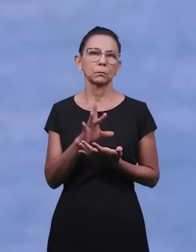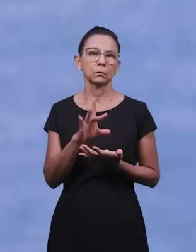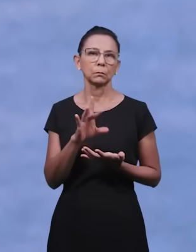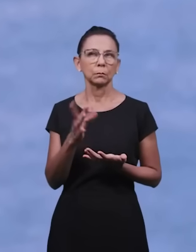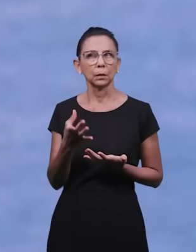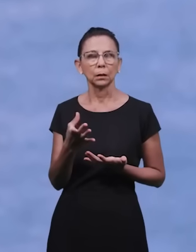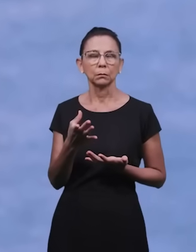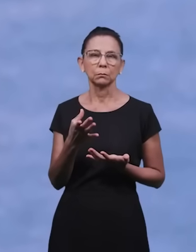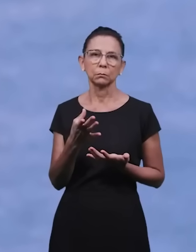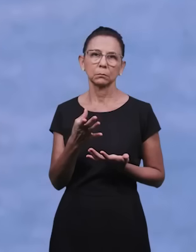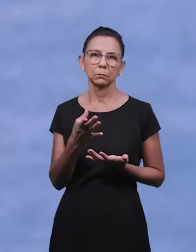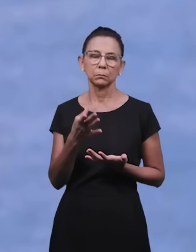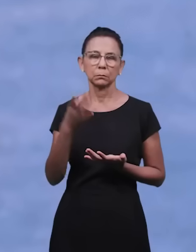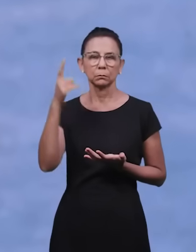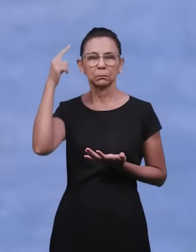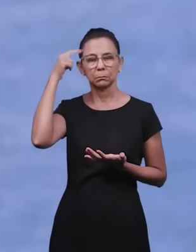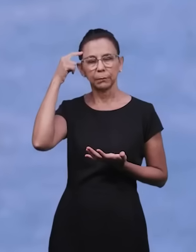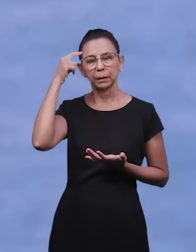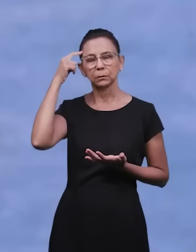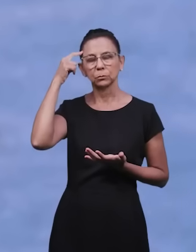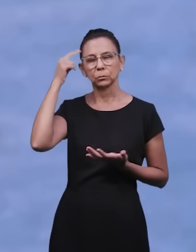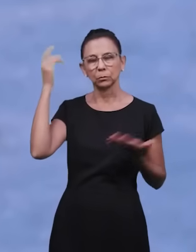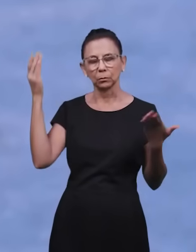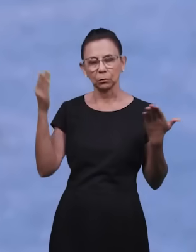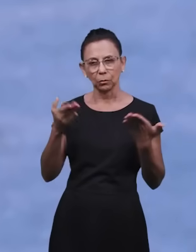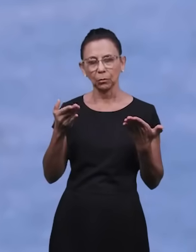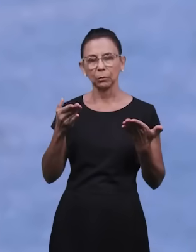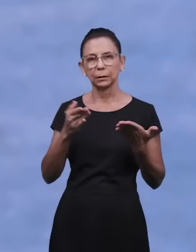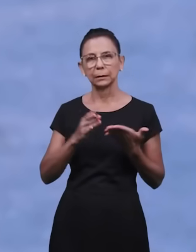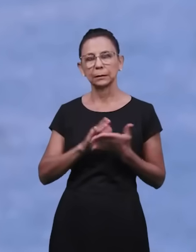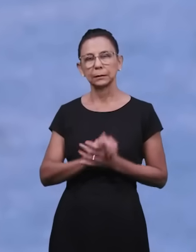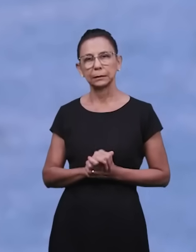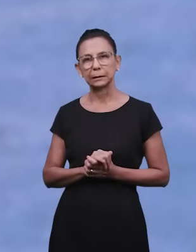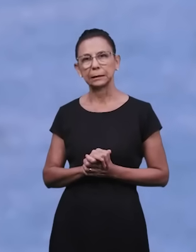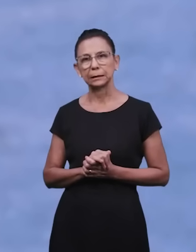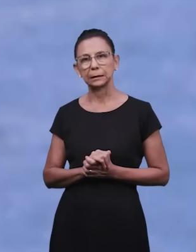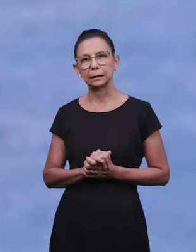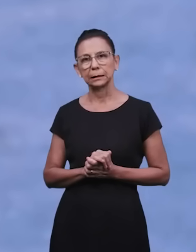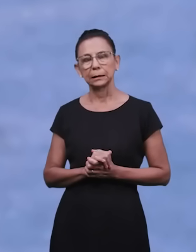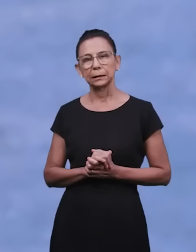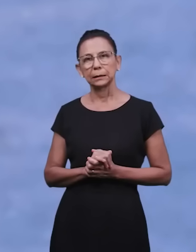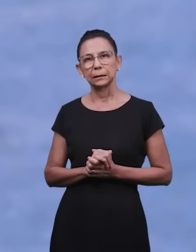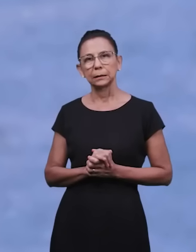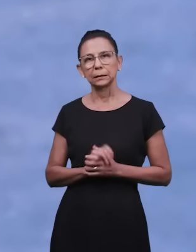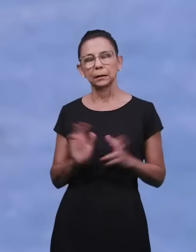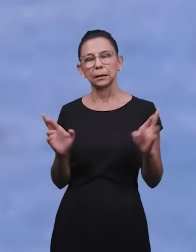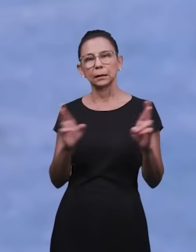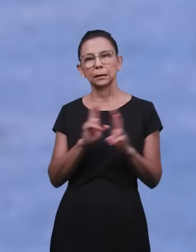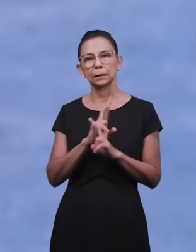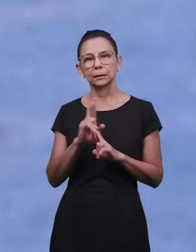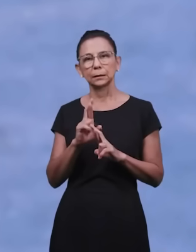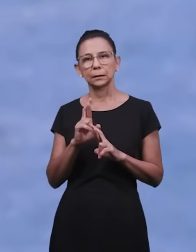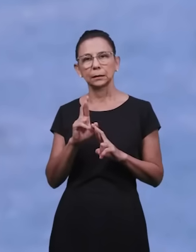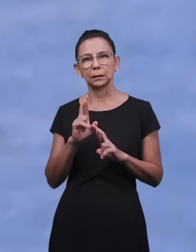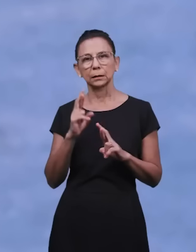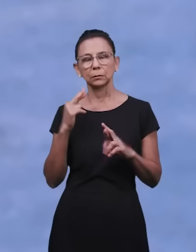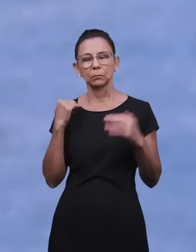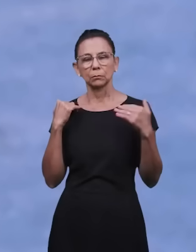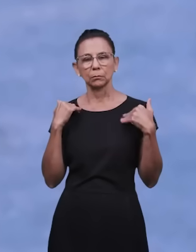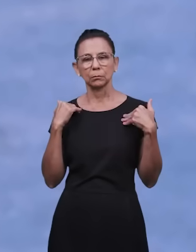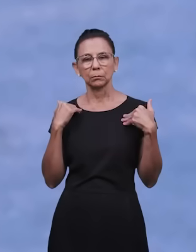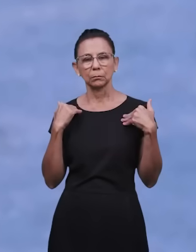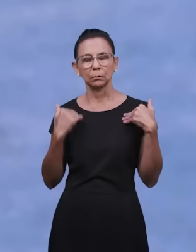aquela, penso eu, e eu queria ouvir a Andressa sobre isso, que na medida em que